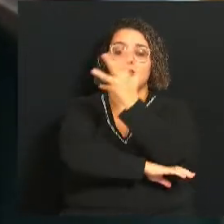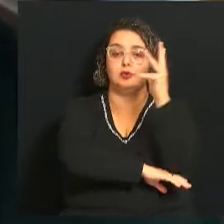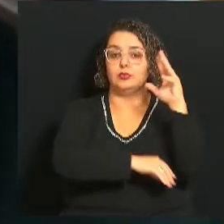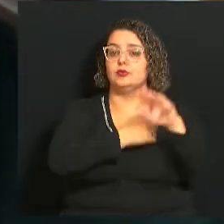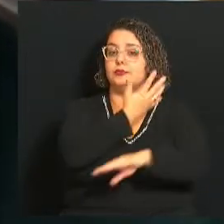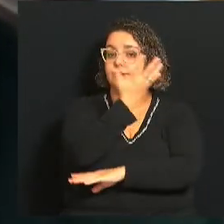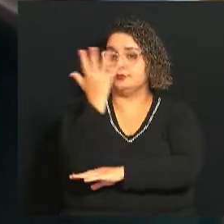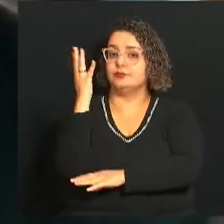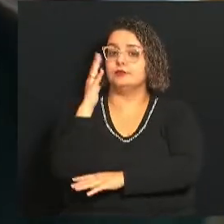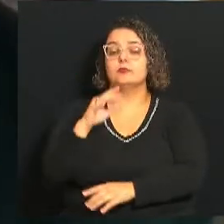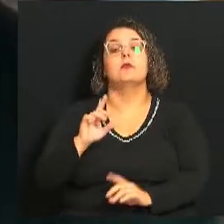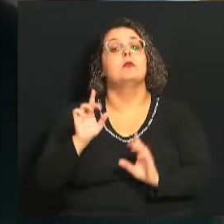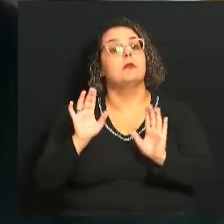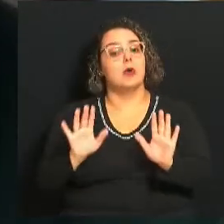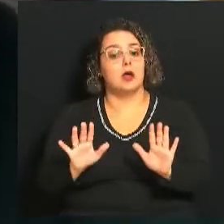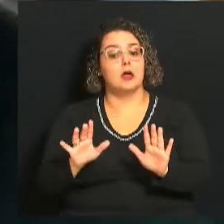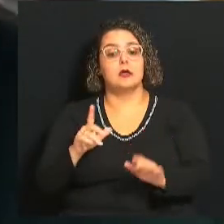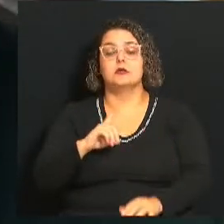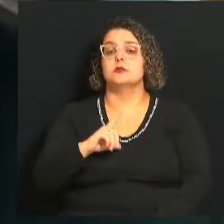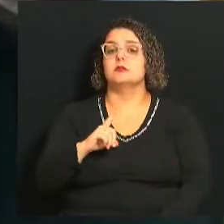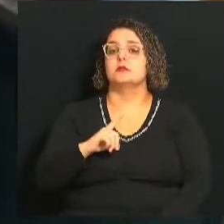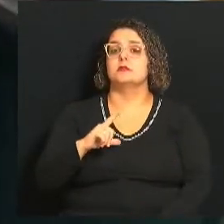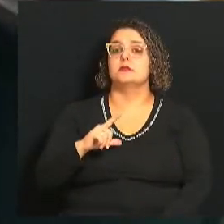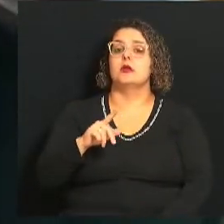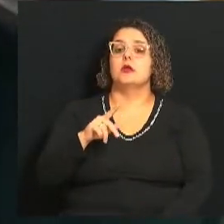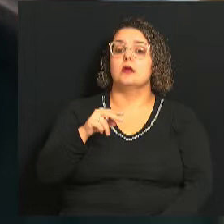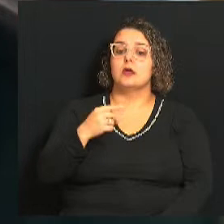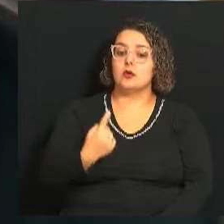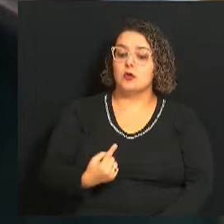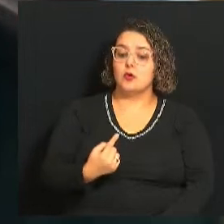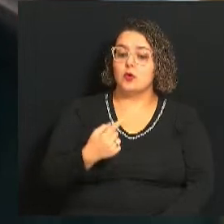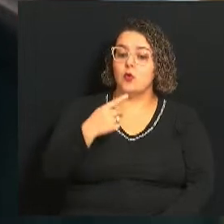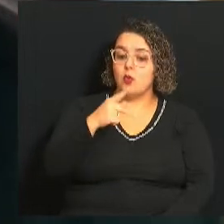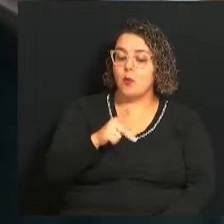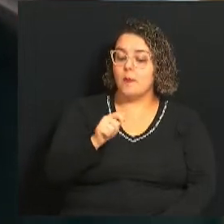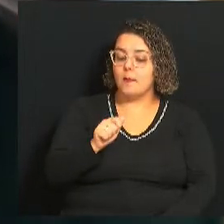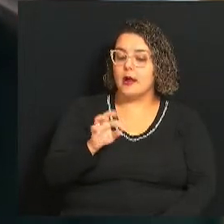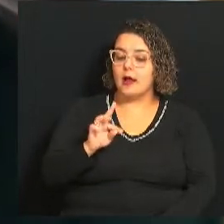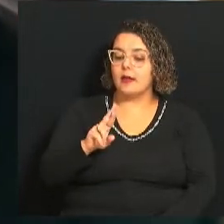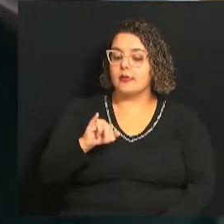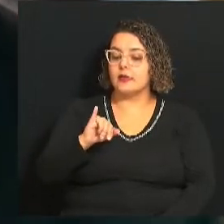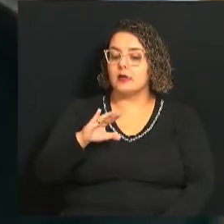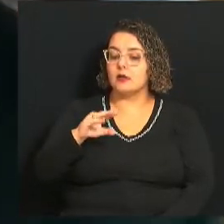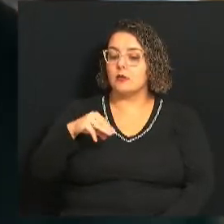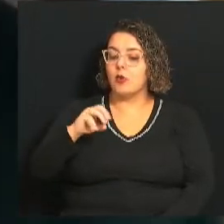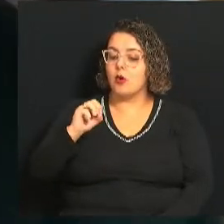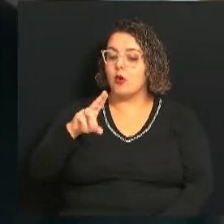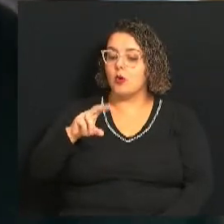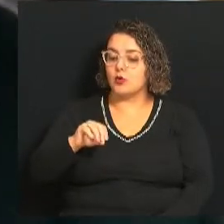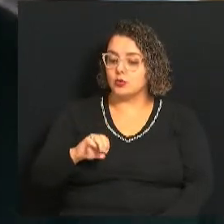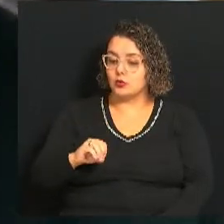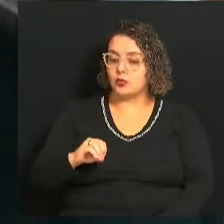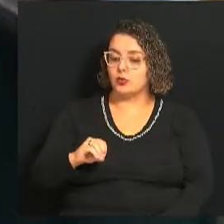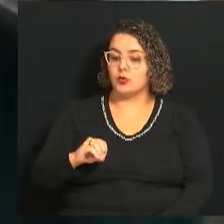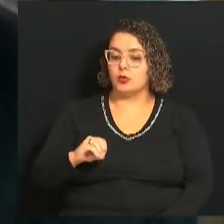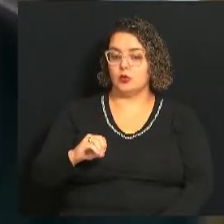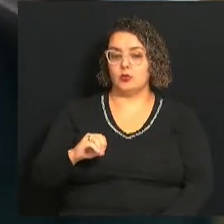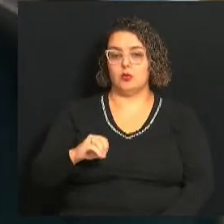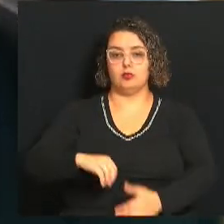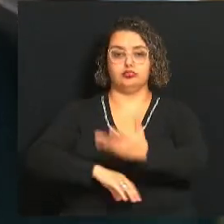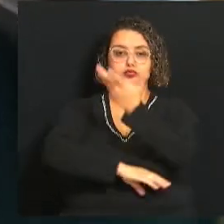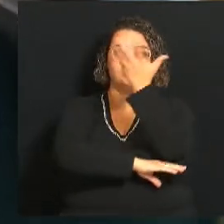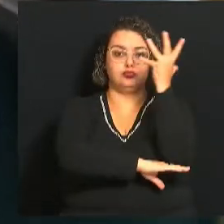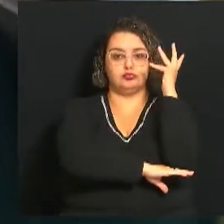existe aí um patrimônio arbóreo que tem 70, 80,